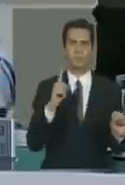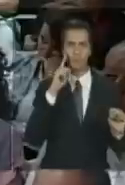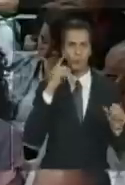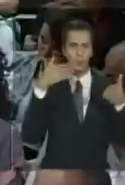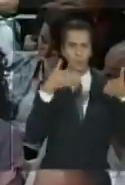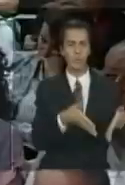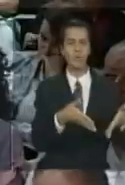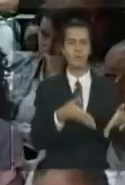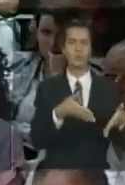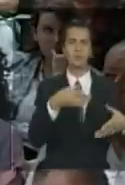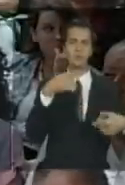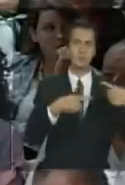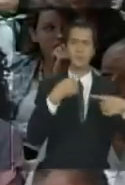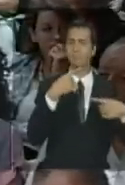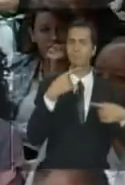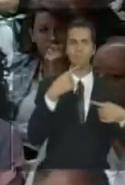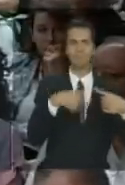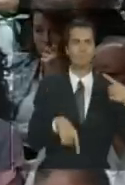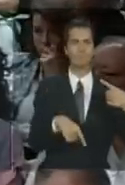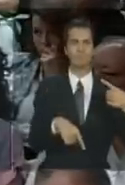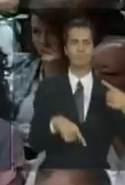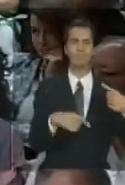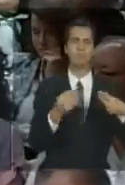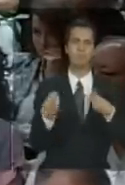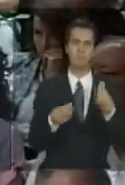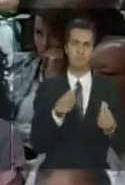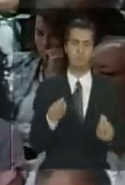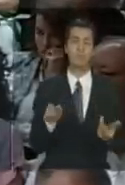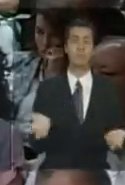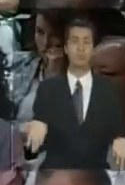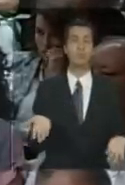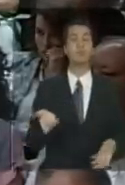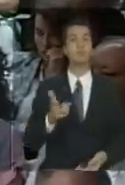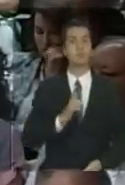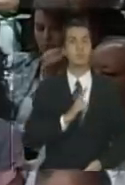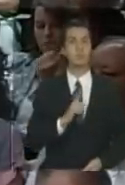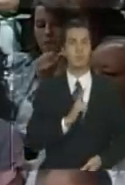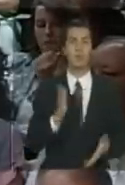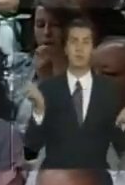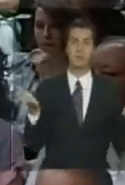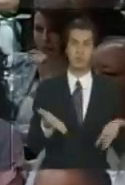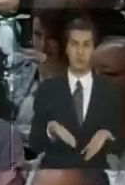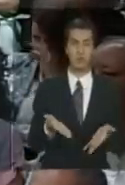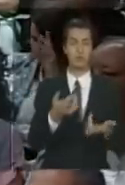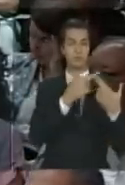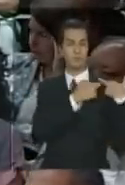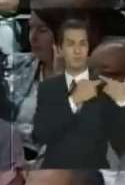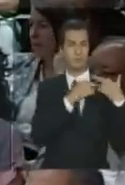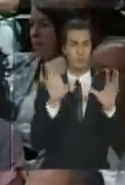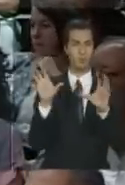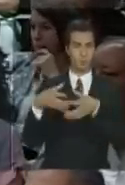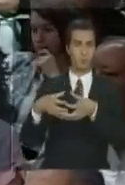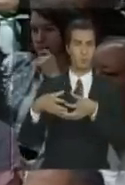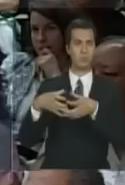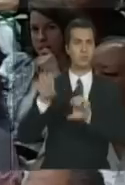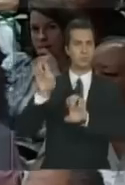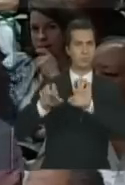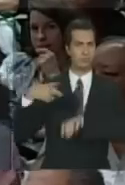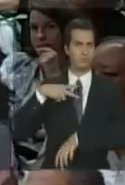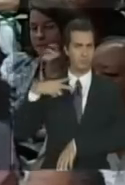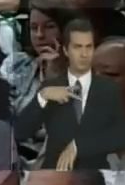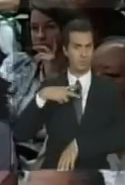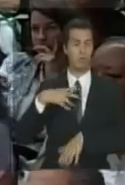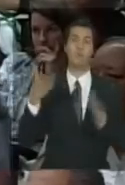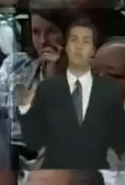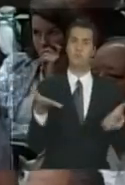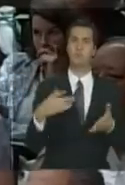debate. Entra nessa situação o papel do setor privado. E são teses que estão no debate hoje.